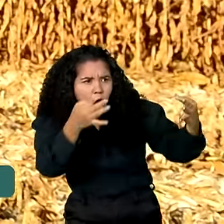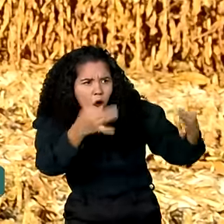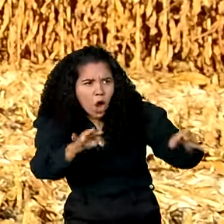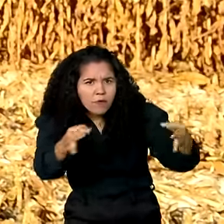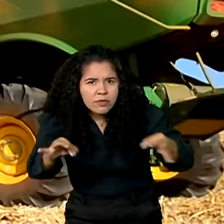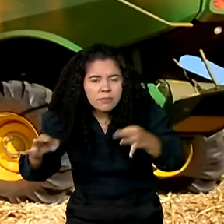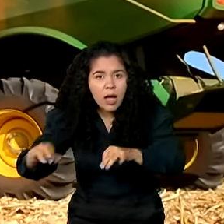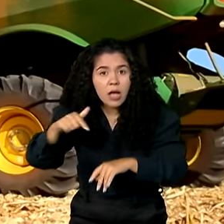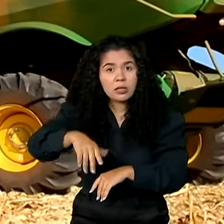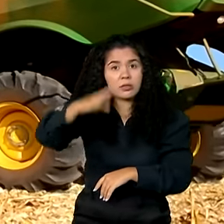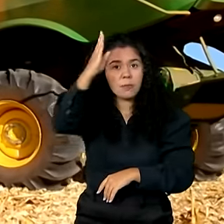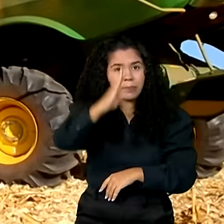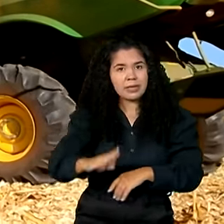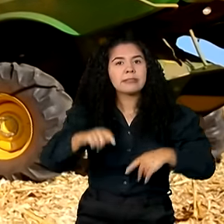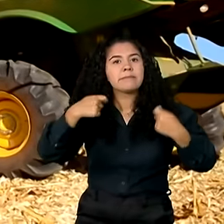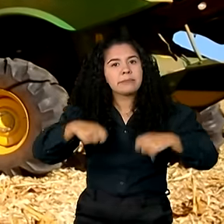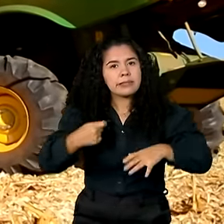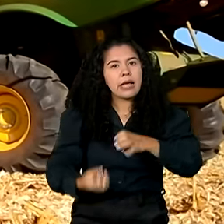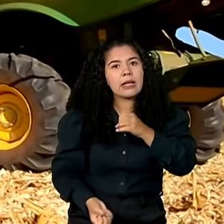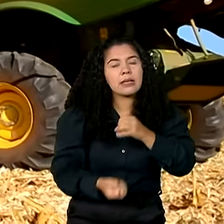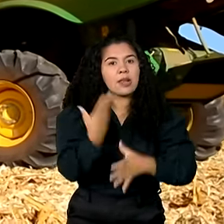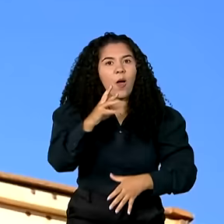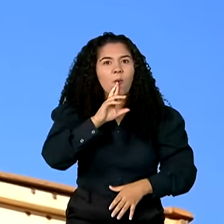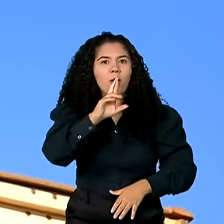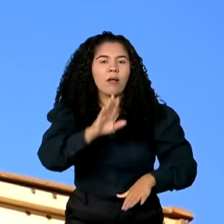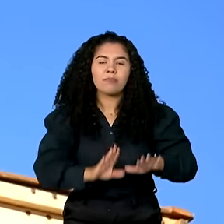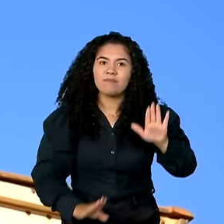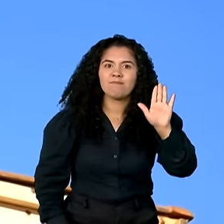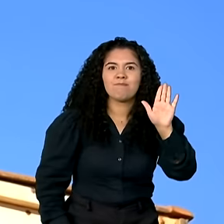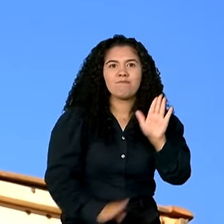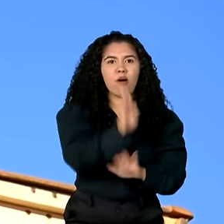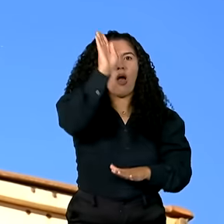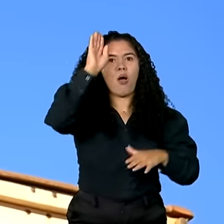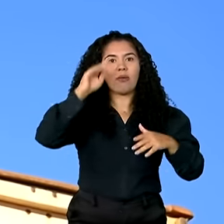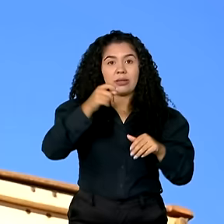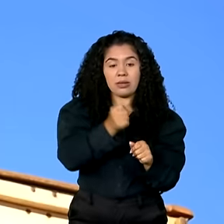deverá estabelecer um novo recorde na safra